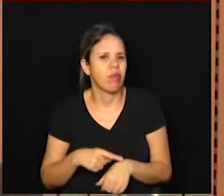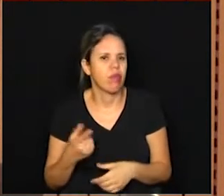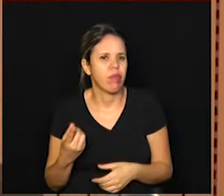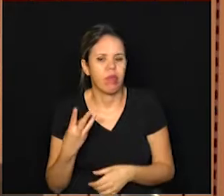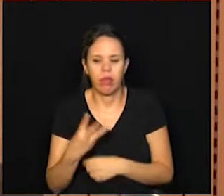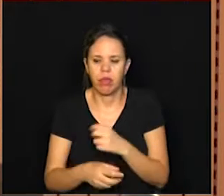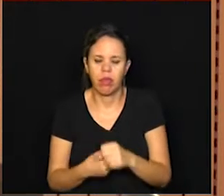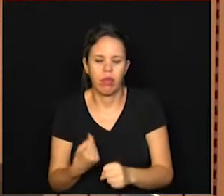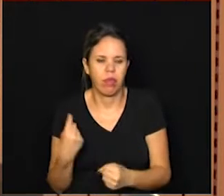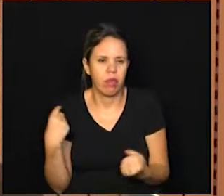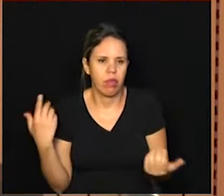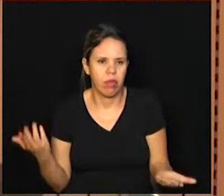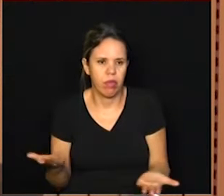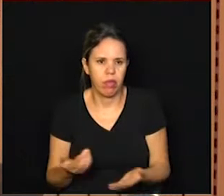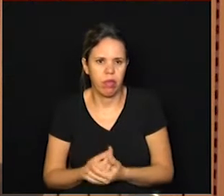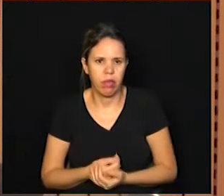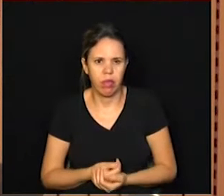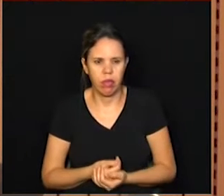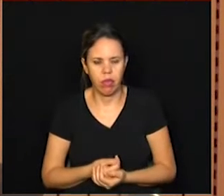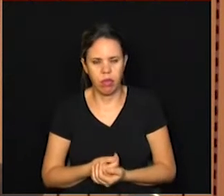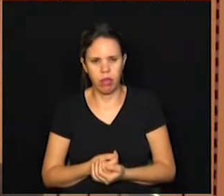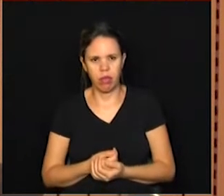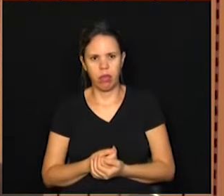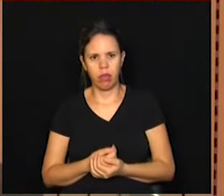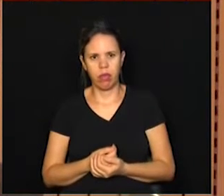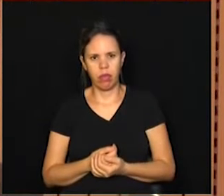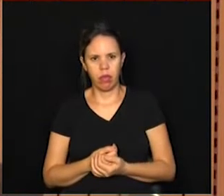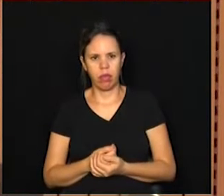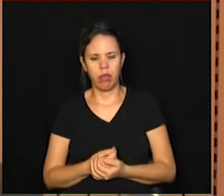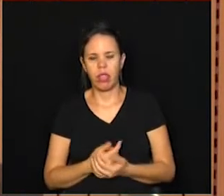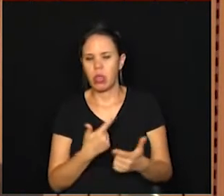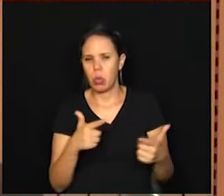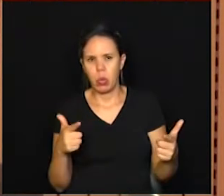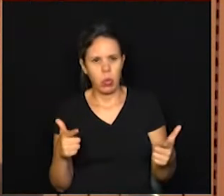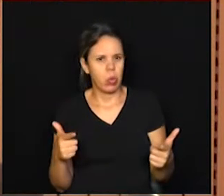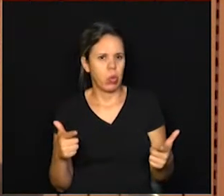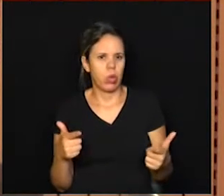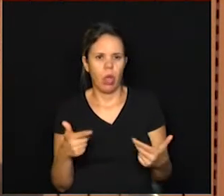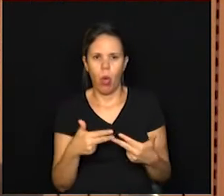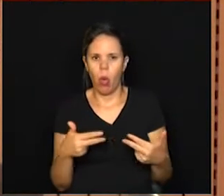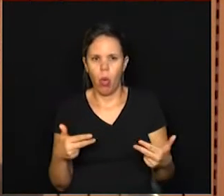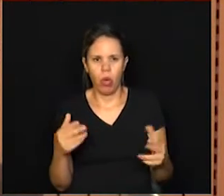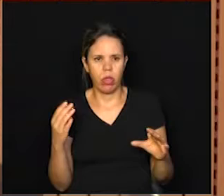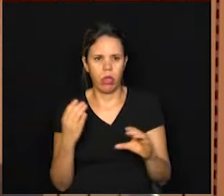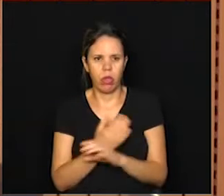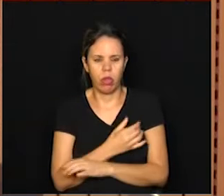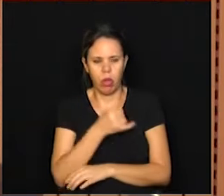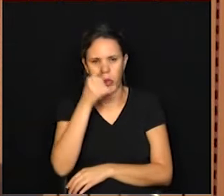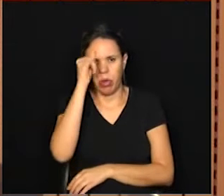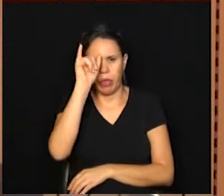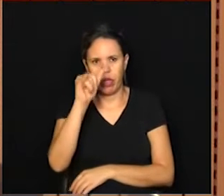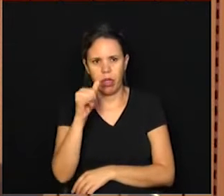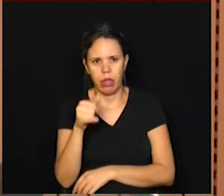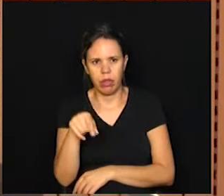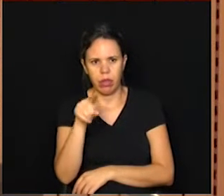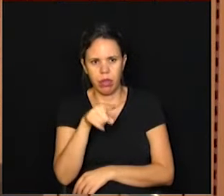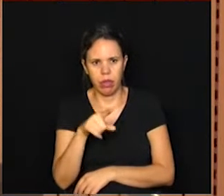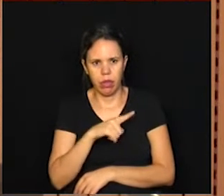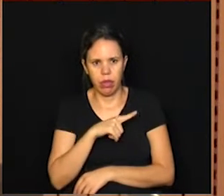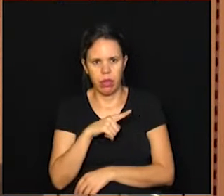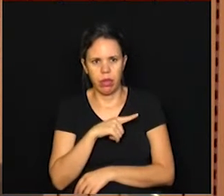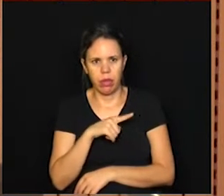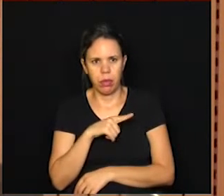3 anos. Então não há um antídoto total. Há isso aí, há a forma de você